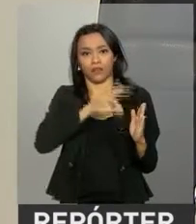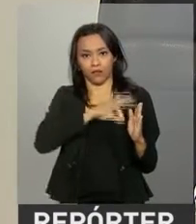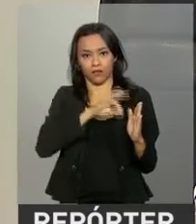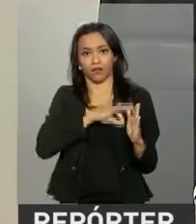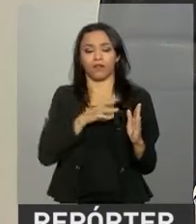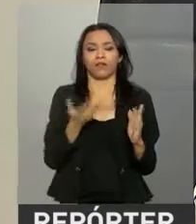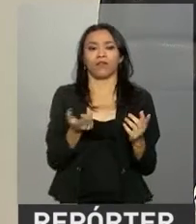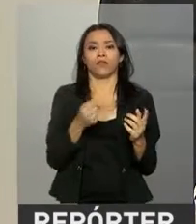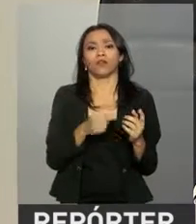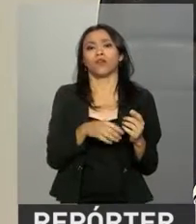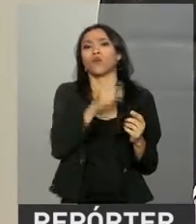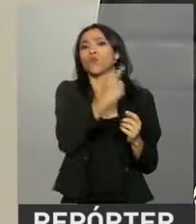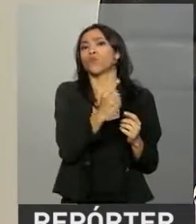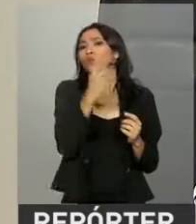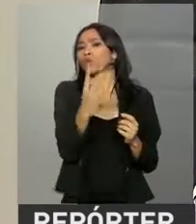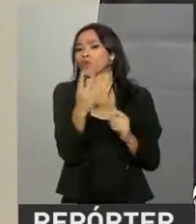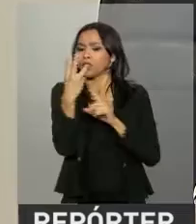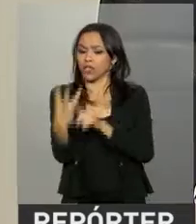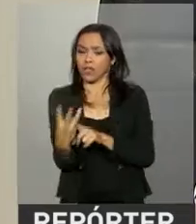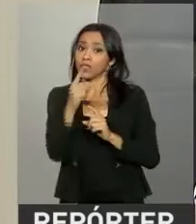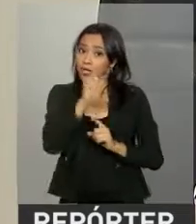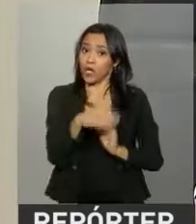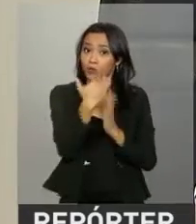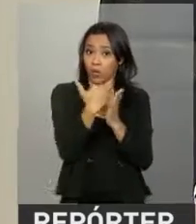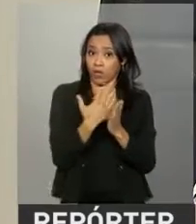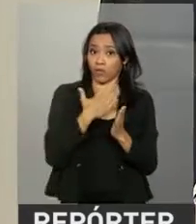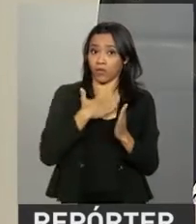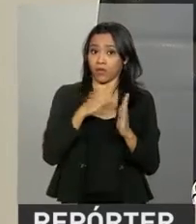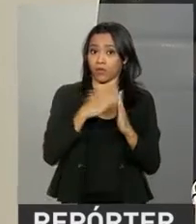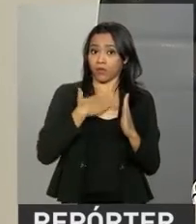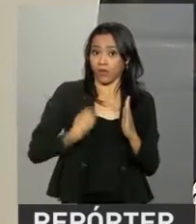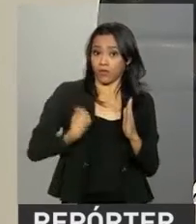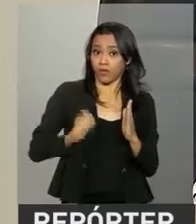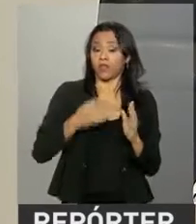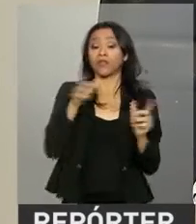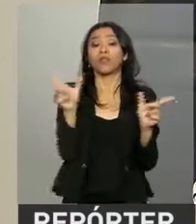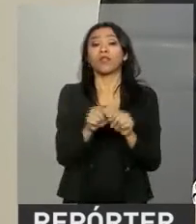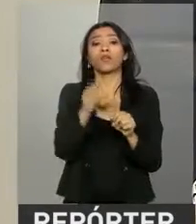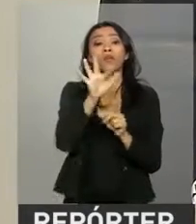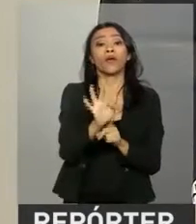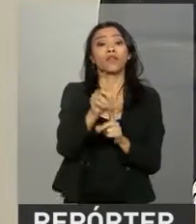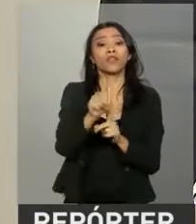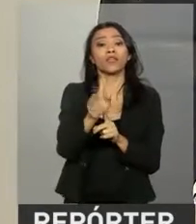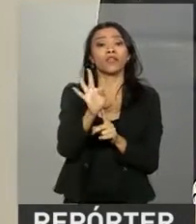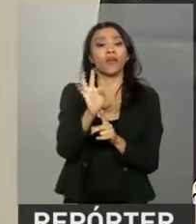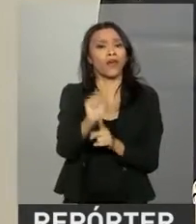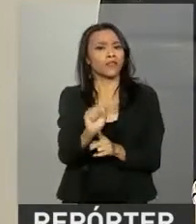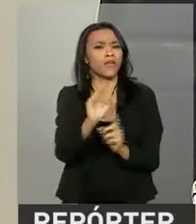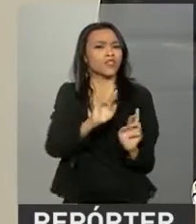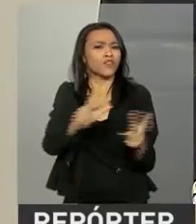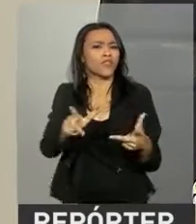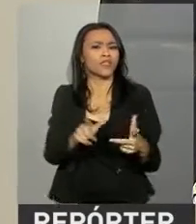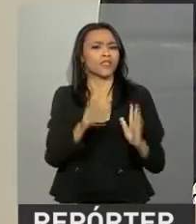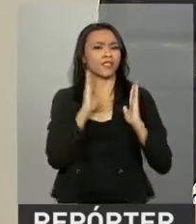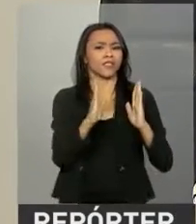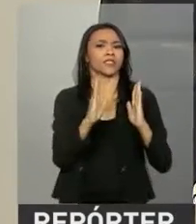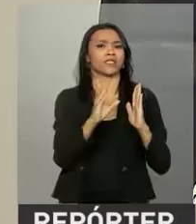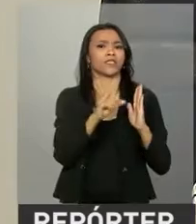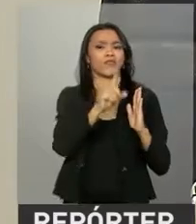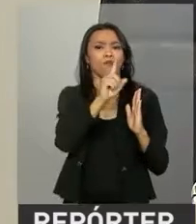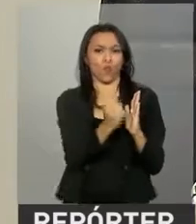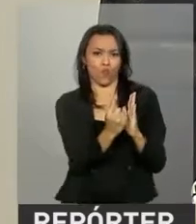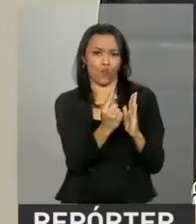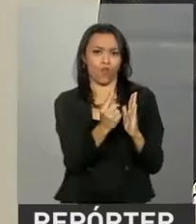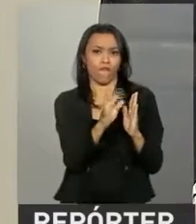mail 2 e 3 que é o minha casa minha vida o fgts o que você tem de diferença do faixa 1 é que você tem um